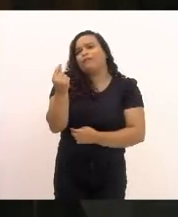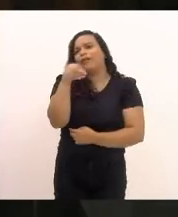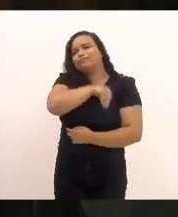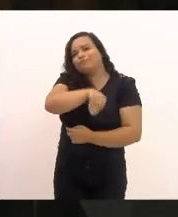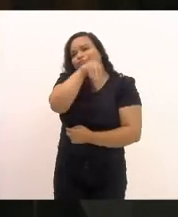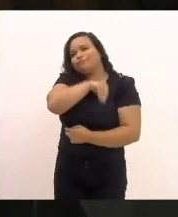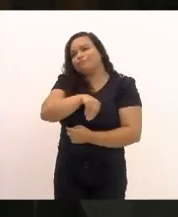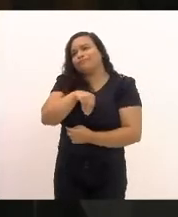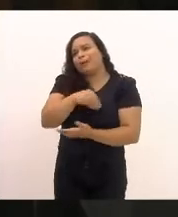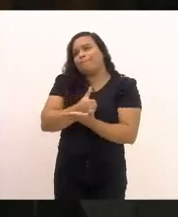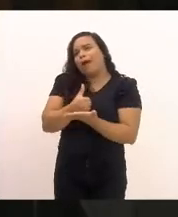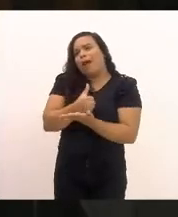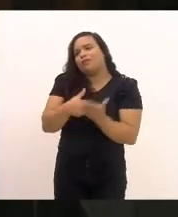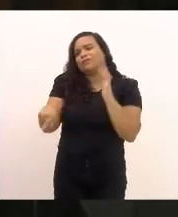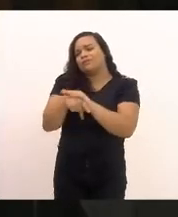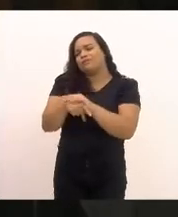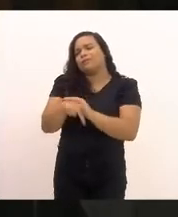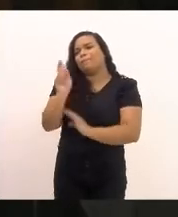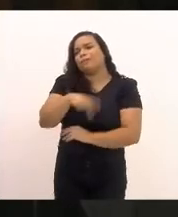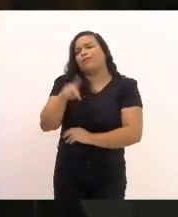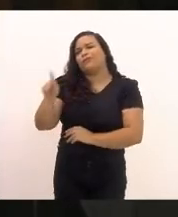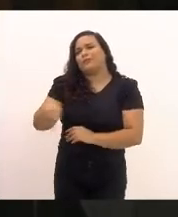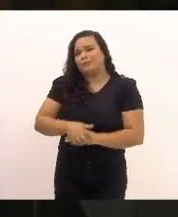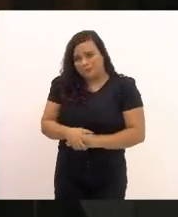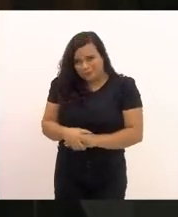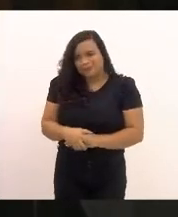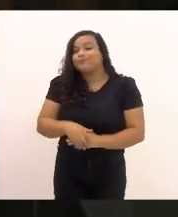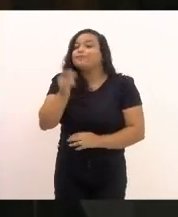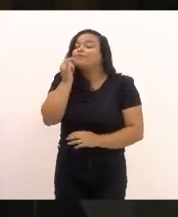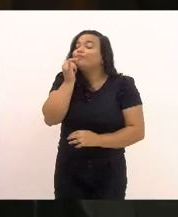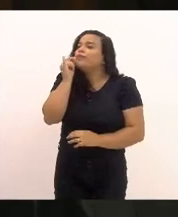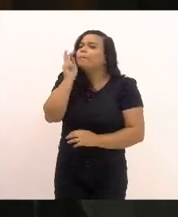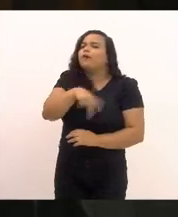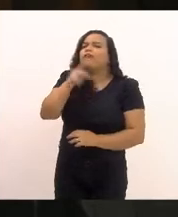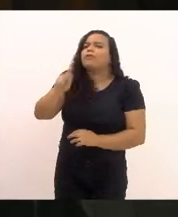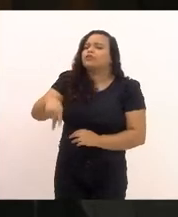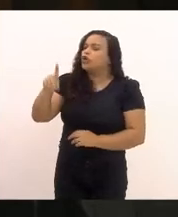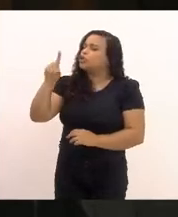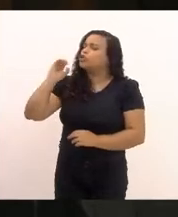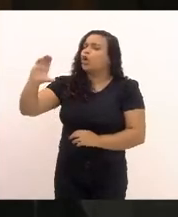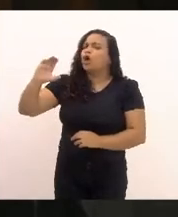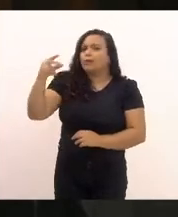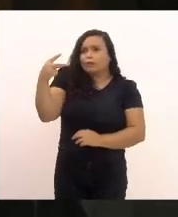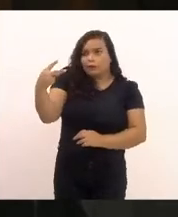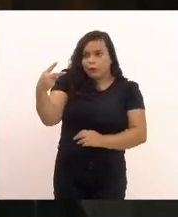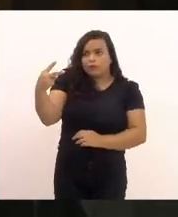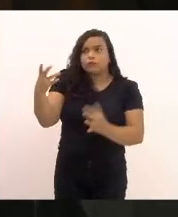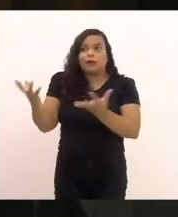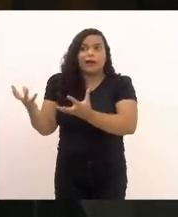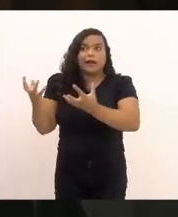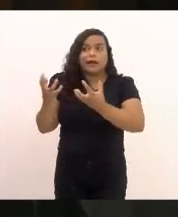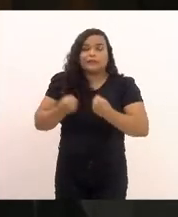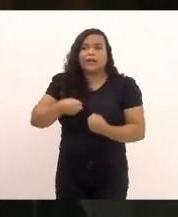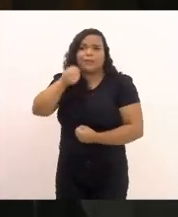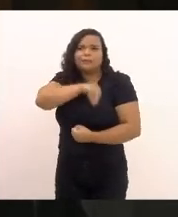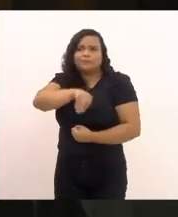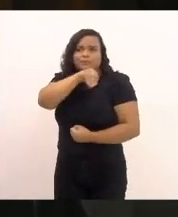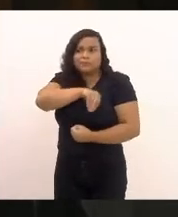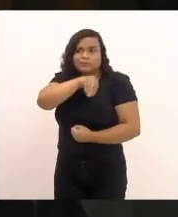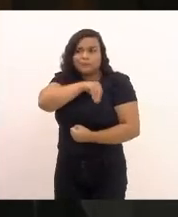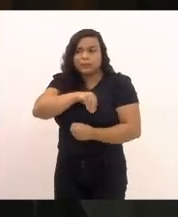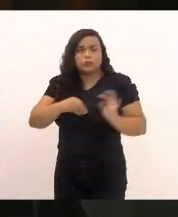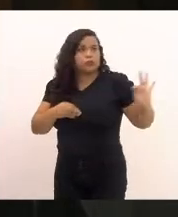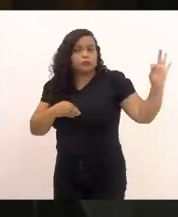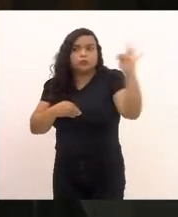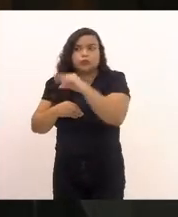magistério. Os professores DOC 2, por exemplo, aqui no Rio de Janeiro, só recebem, todos